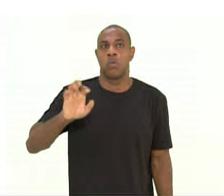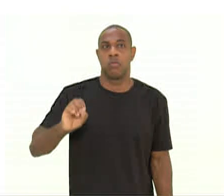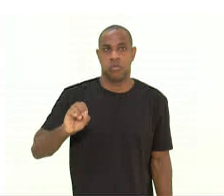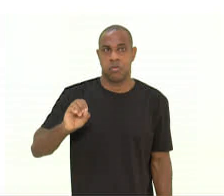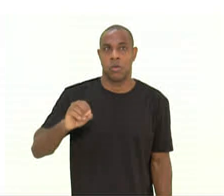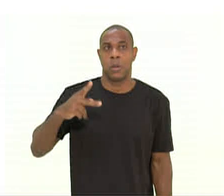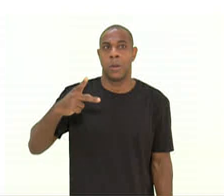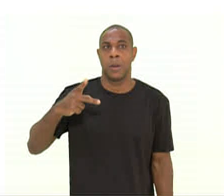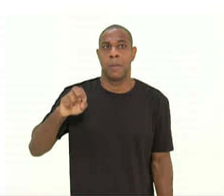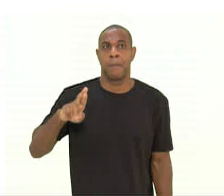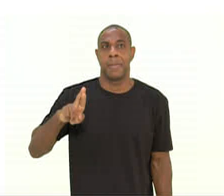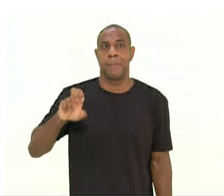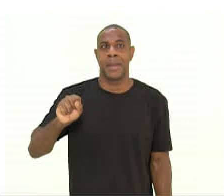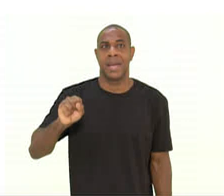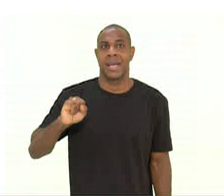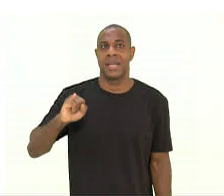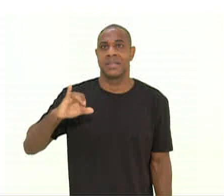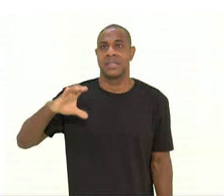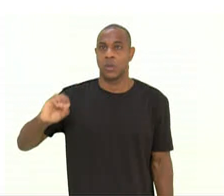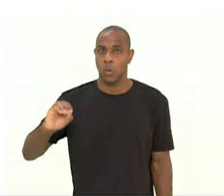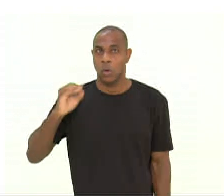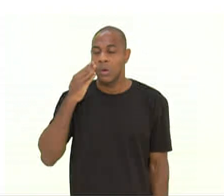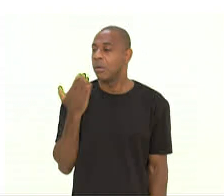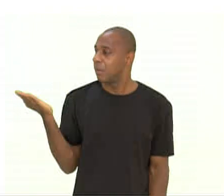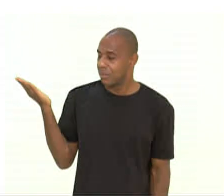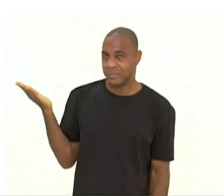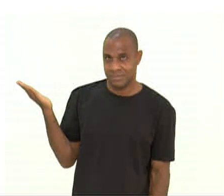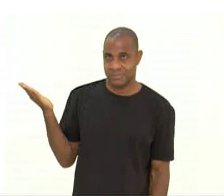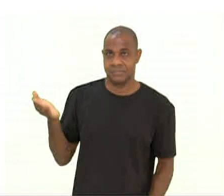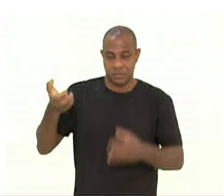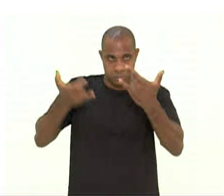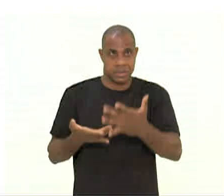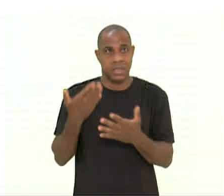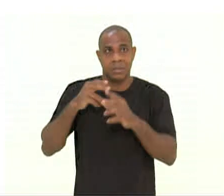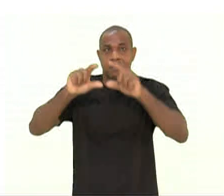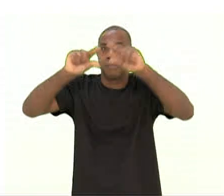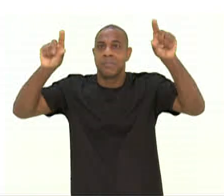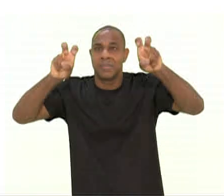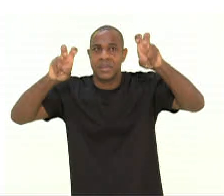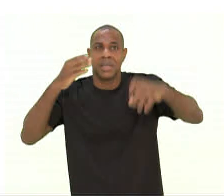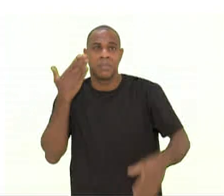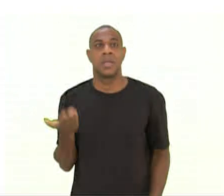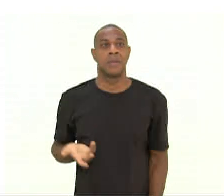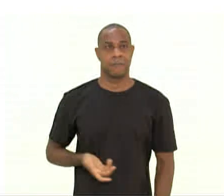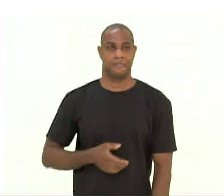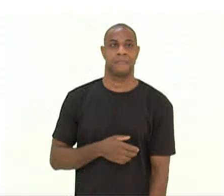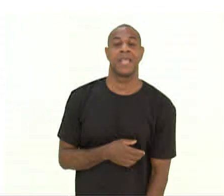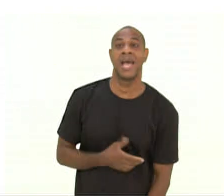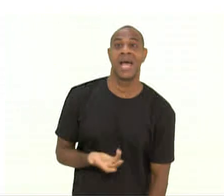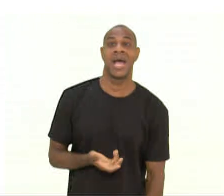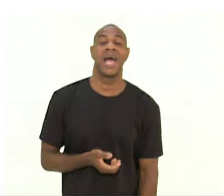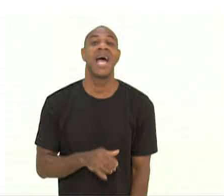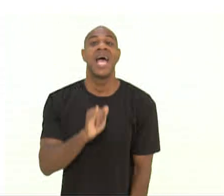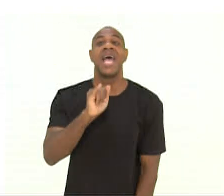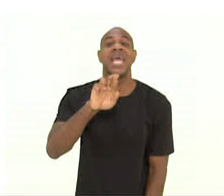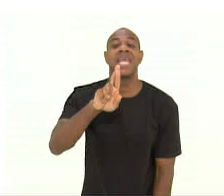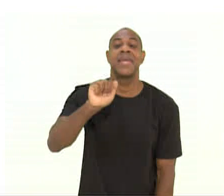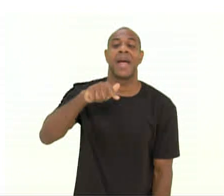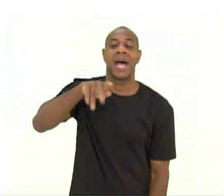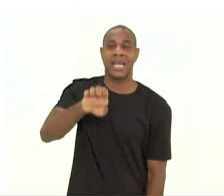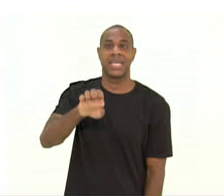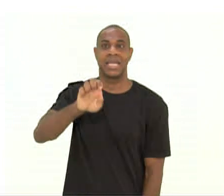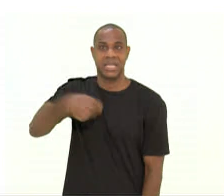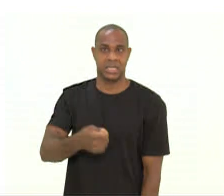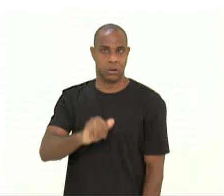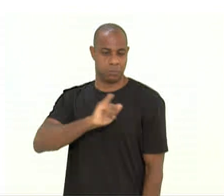entre o finalzinho de 1990 e o início de 1991. O Iraque invadiu o Kuwait. Então,